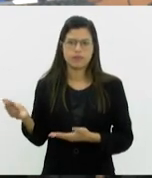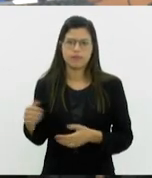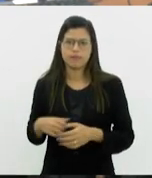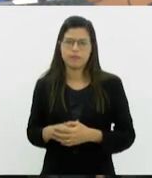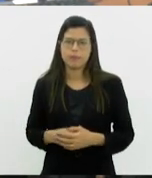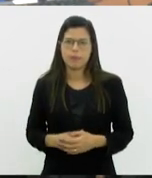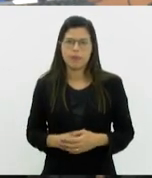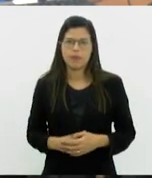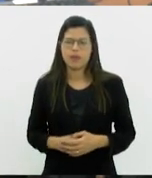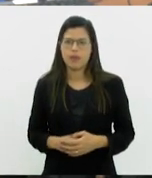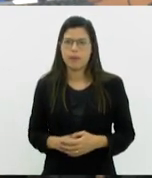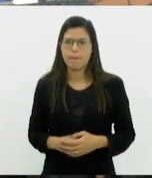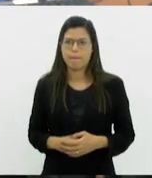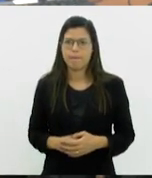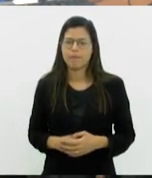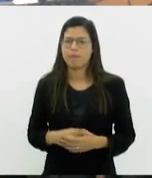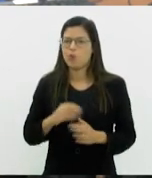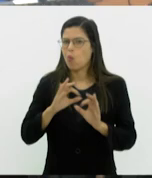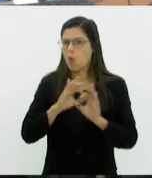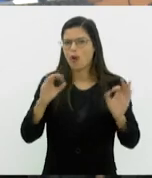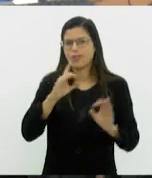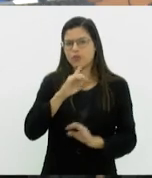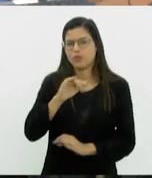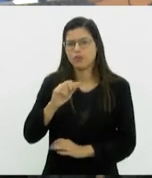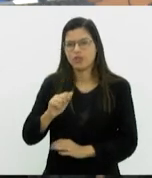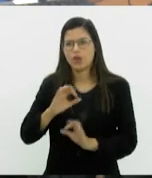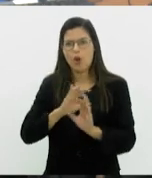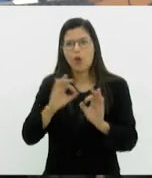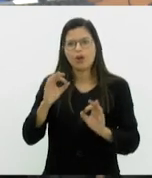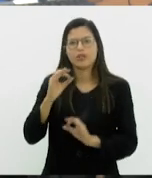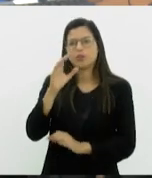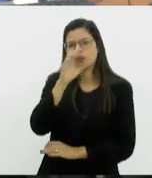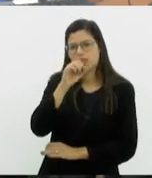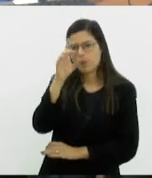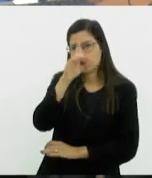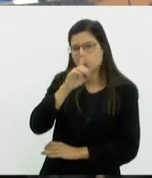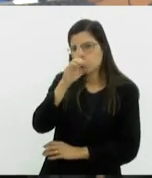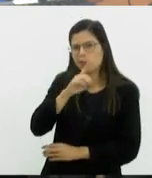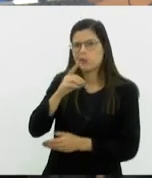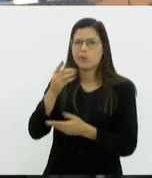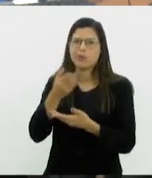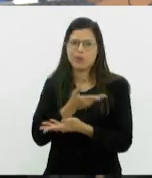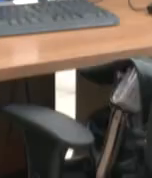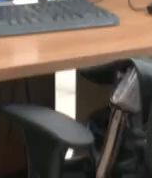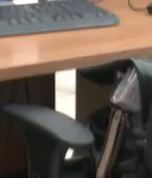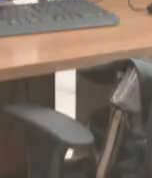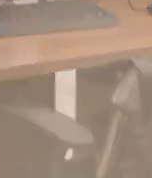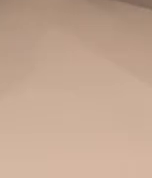tvalerj@alerj.rj.gov.br. Um ótimo dia, um ótimo final de semana para você.